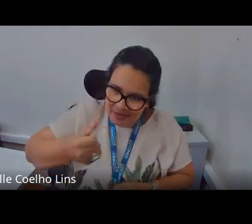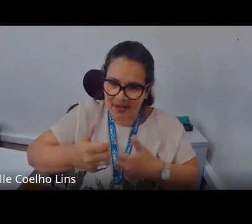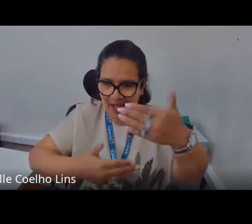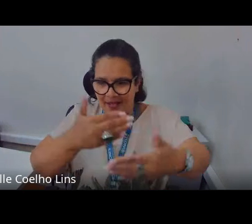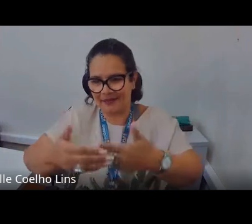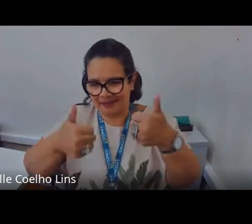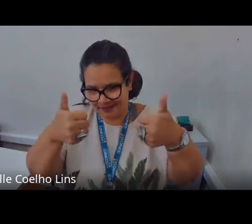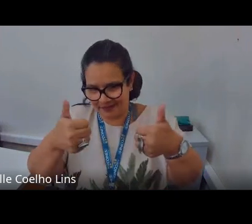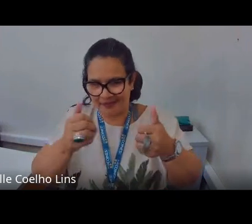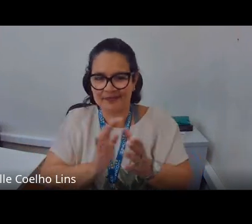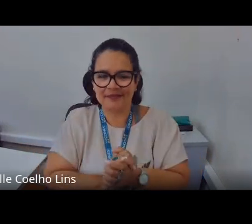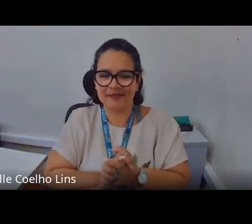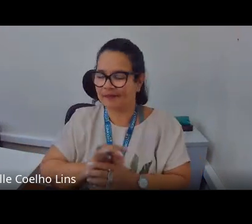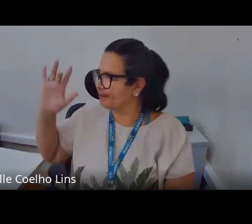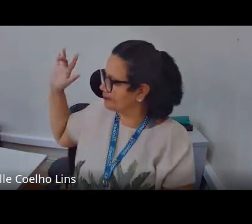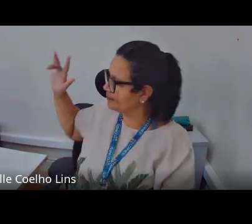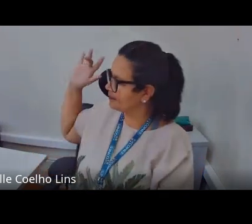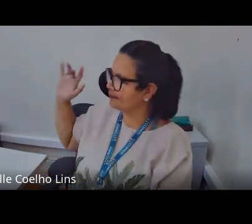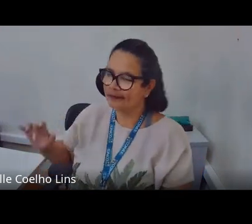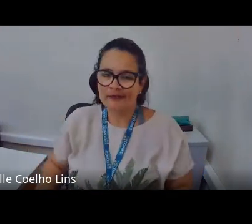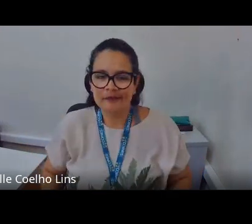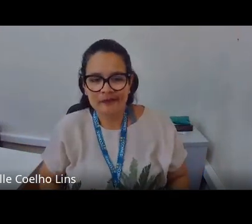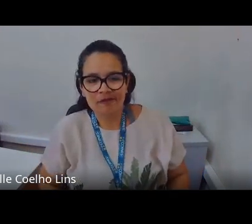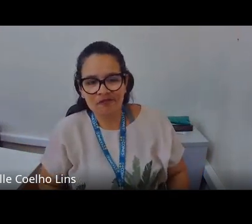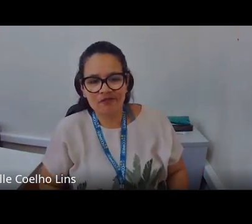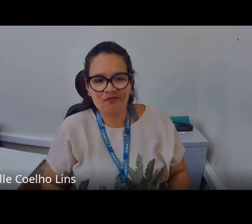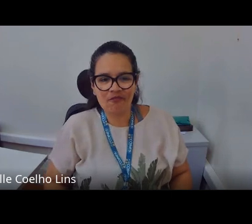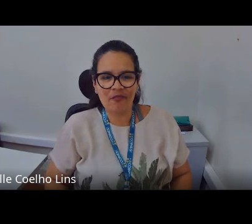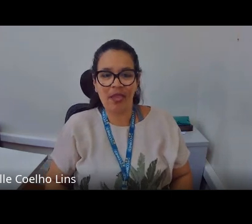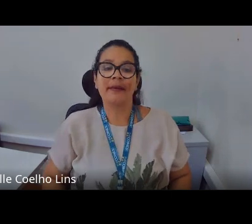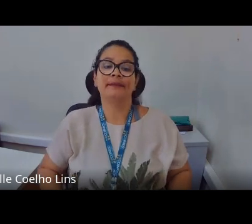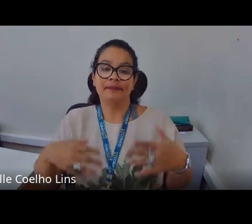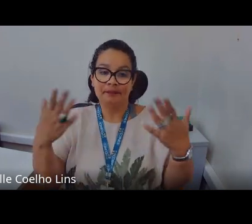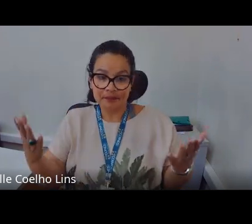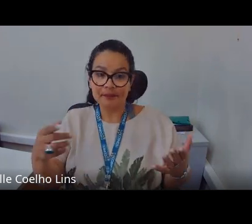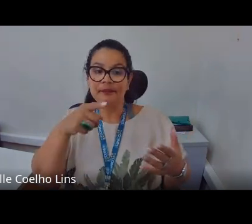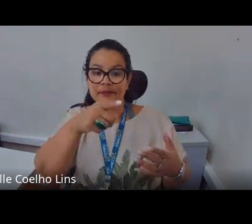um certificado referente àquele semestre. Pode passar, por favor.